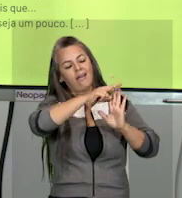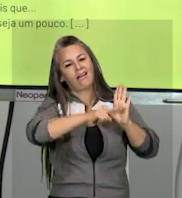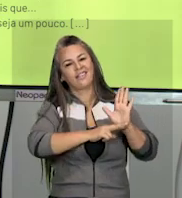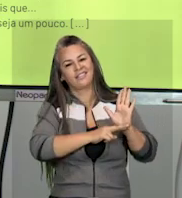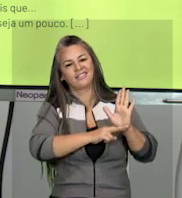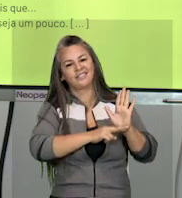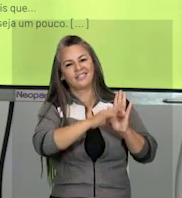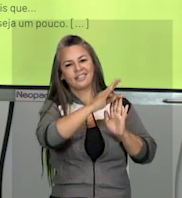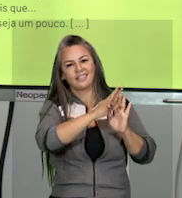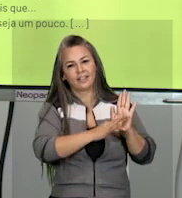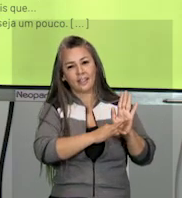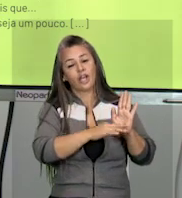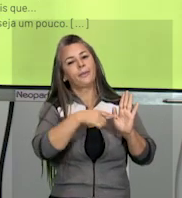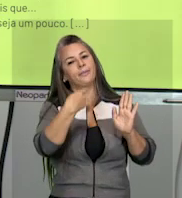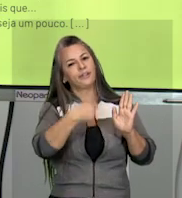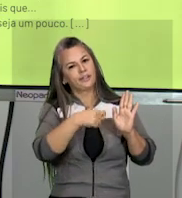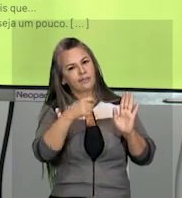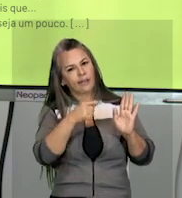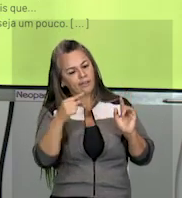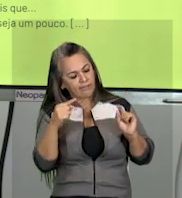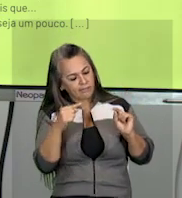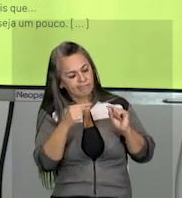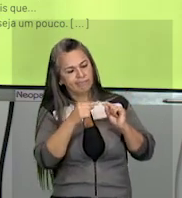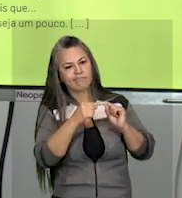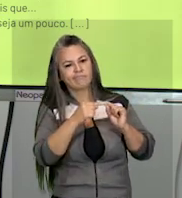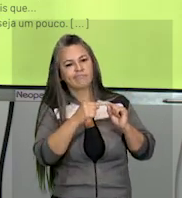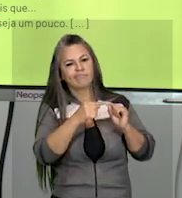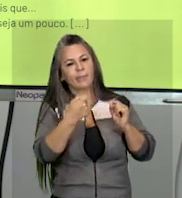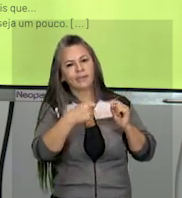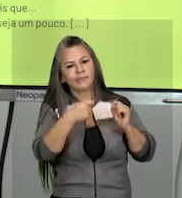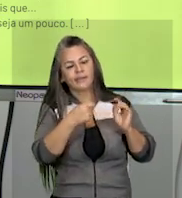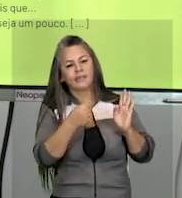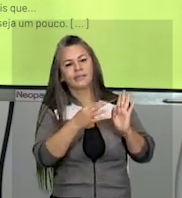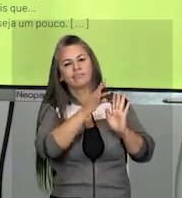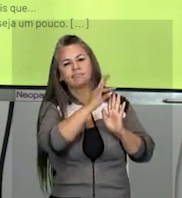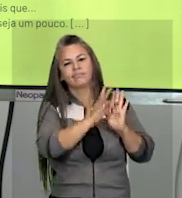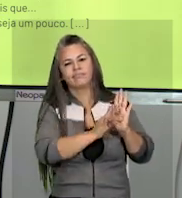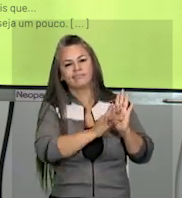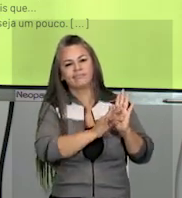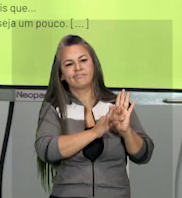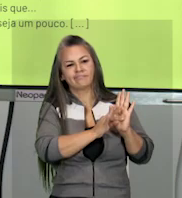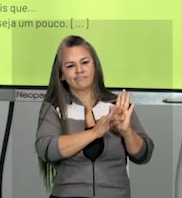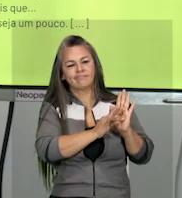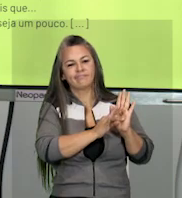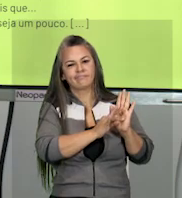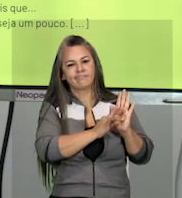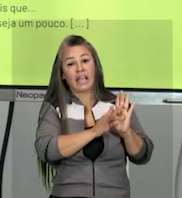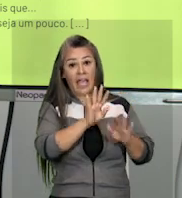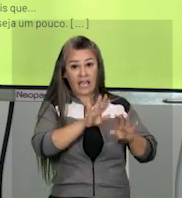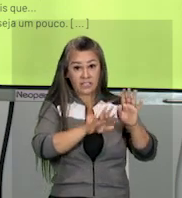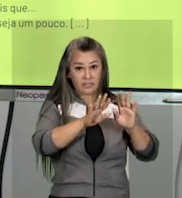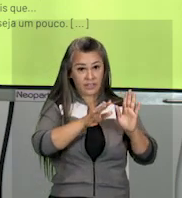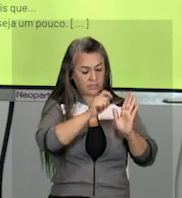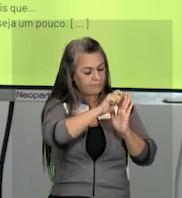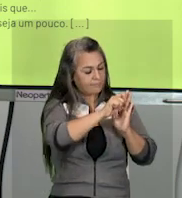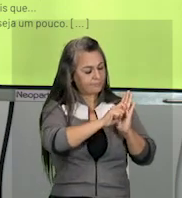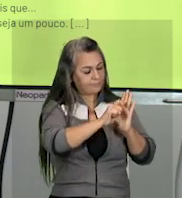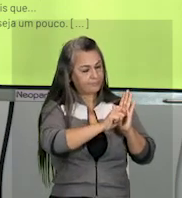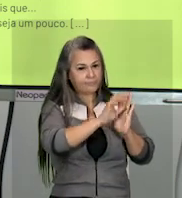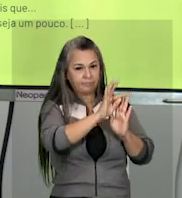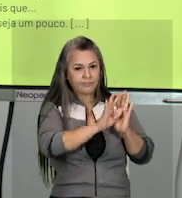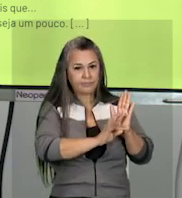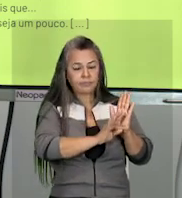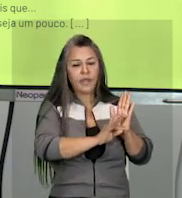Todo texto é criação de sentido, produzir sentido. Então, dependendo do sentido que você quer para o seu texto, é um tipo